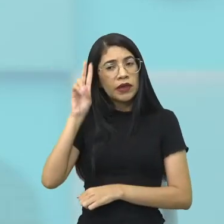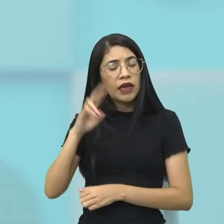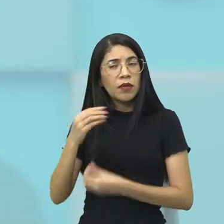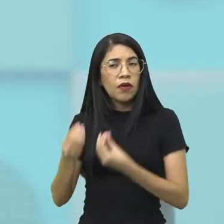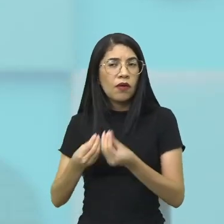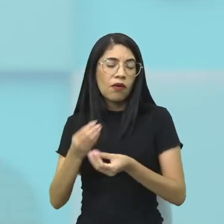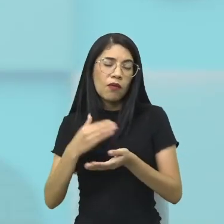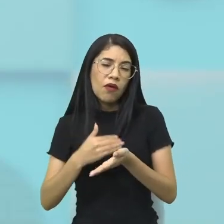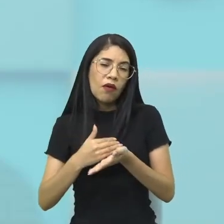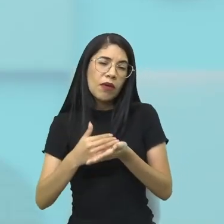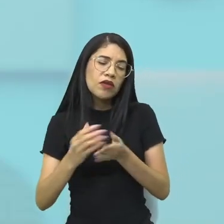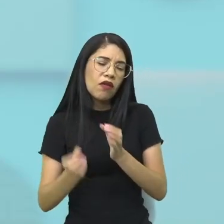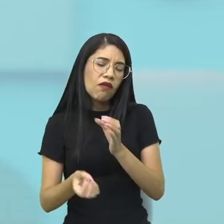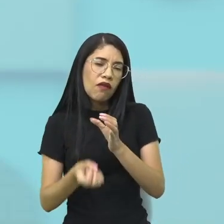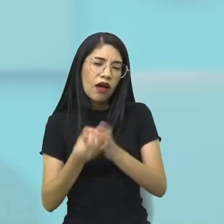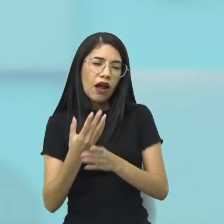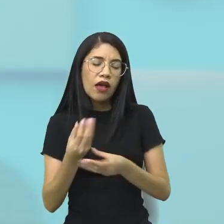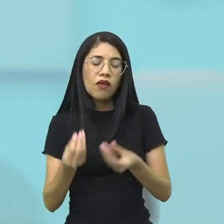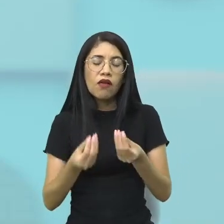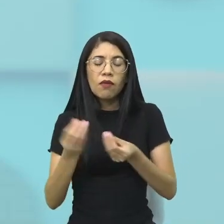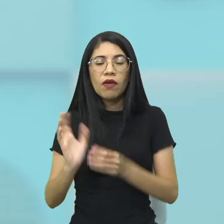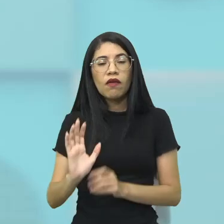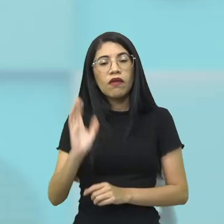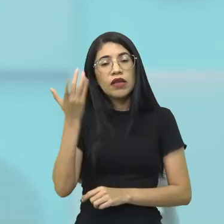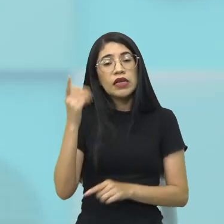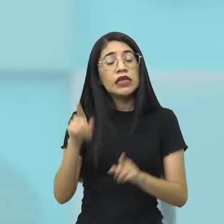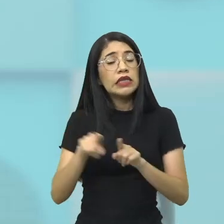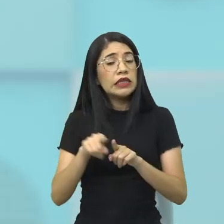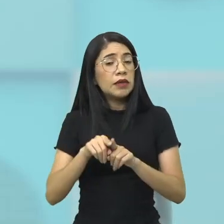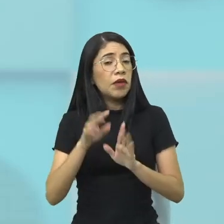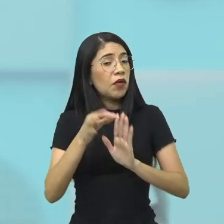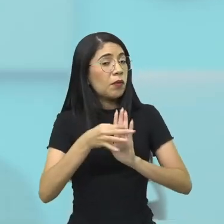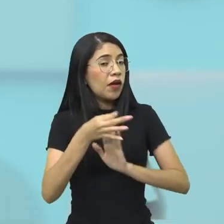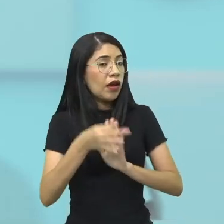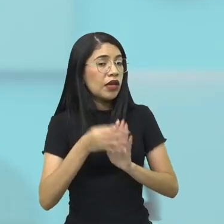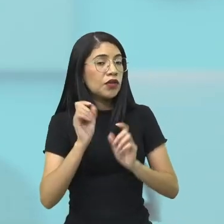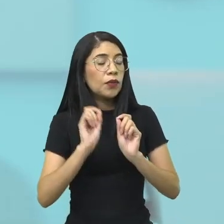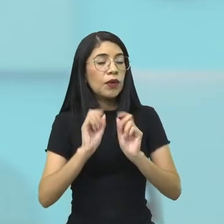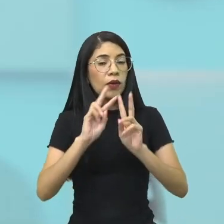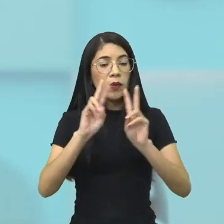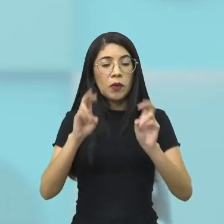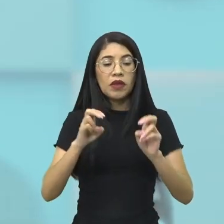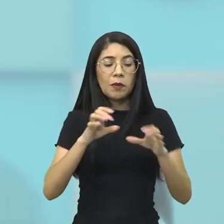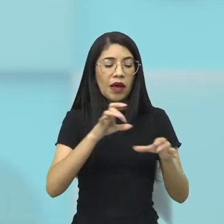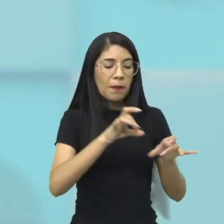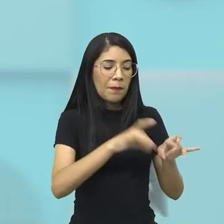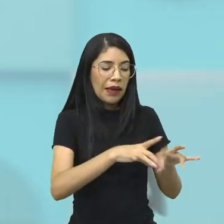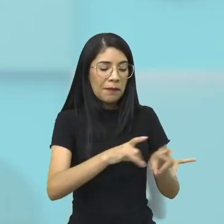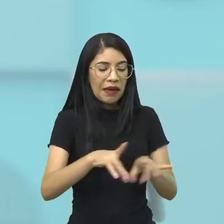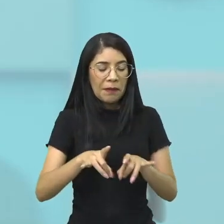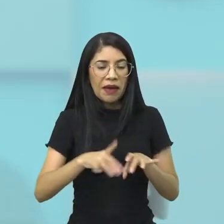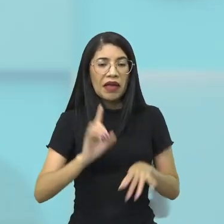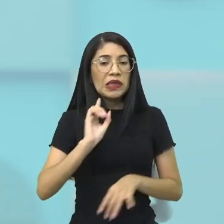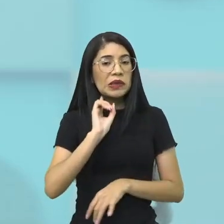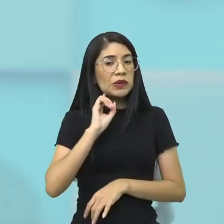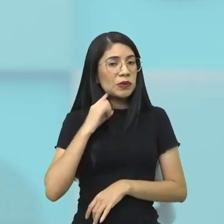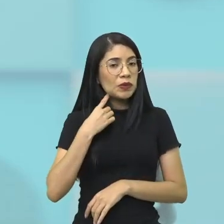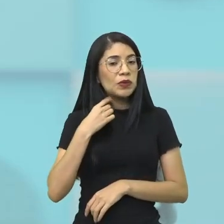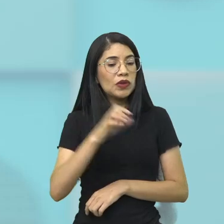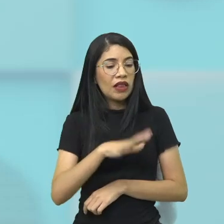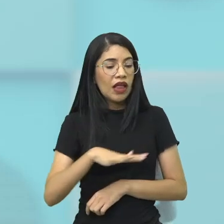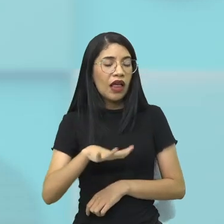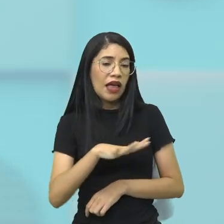início, sobre como que acontece a banda, mas nós tivemos também uma crítica, né, sobre o lixo que fica depois e outros elementos